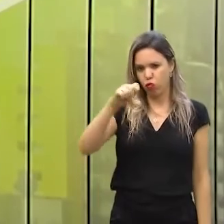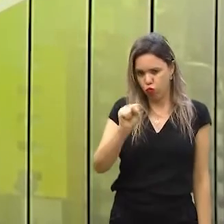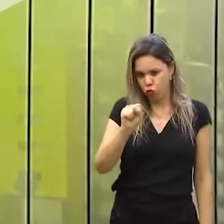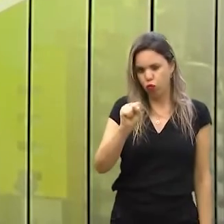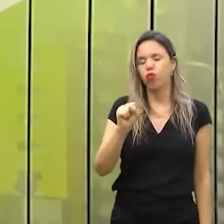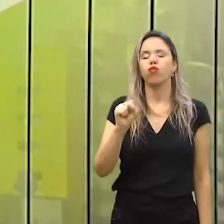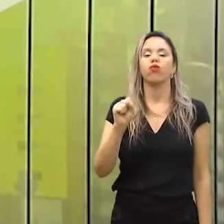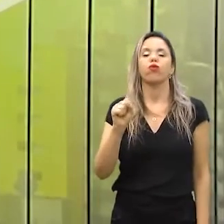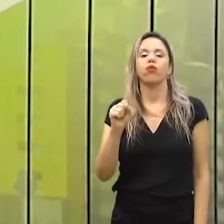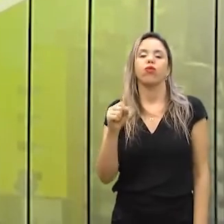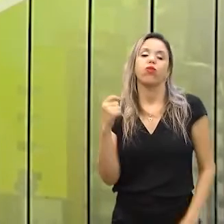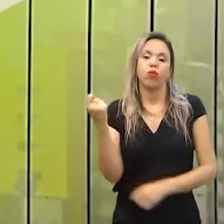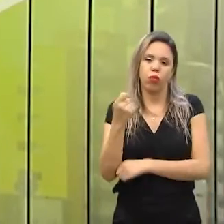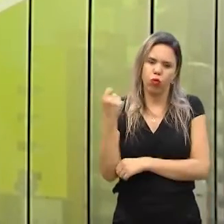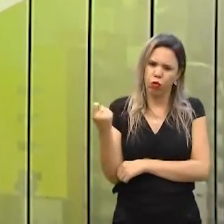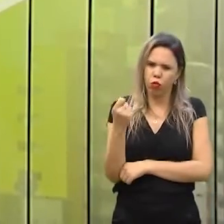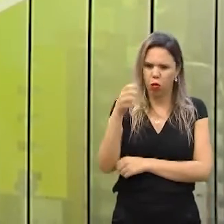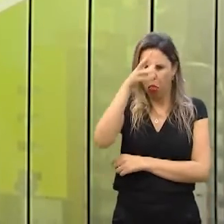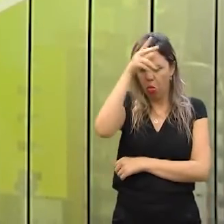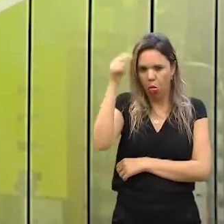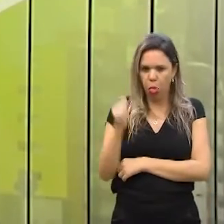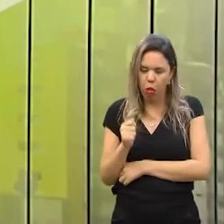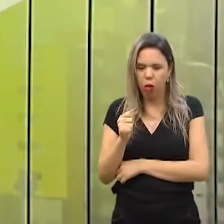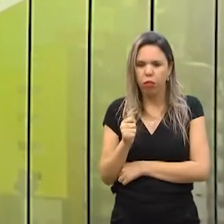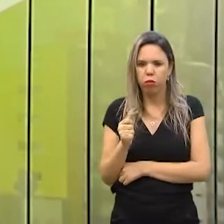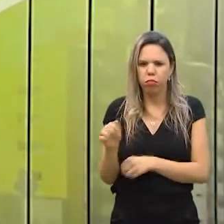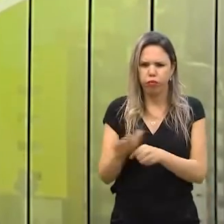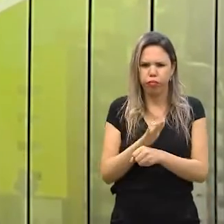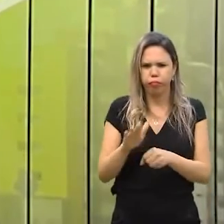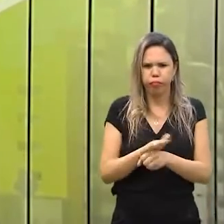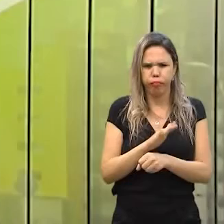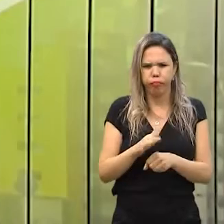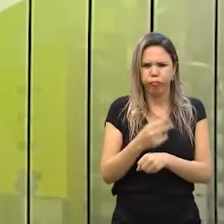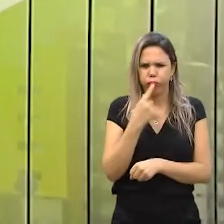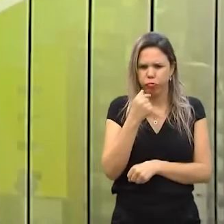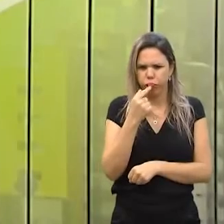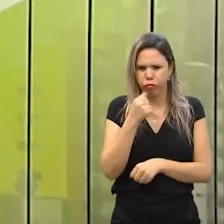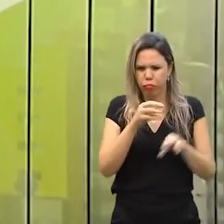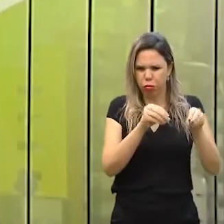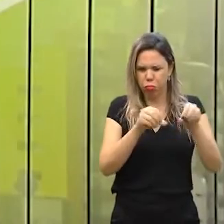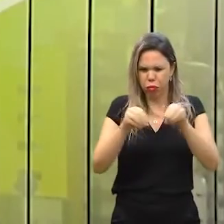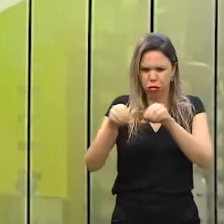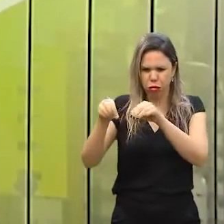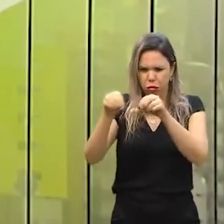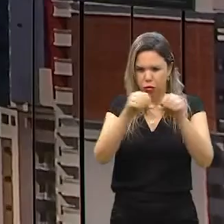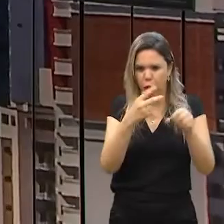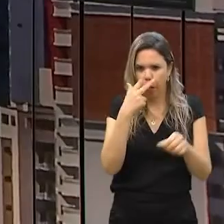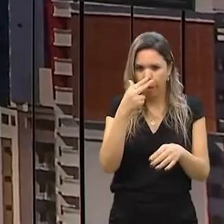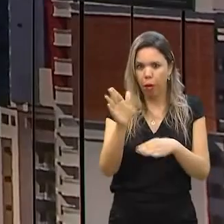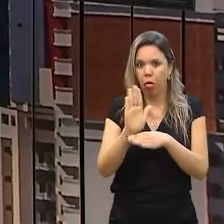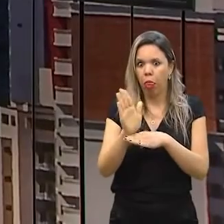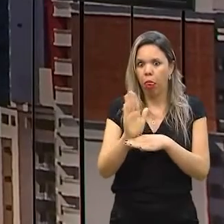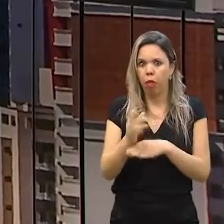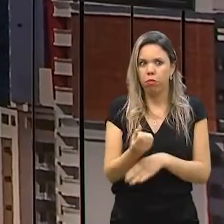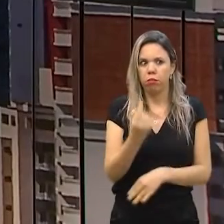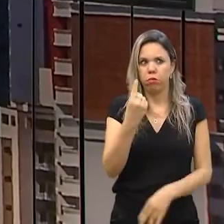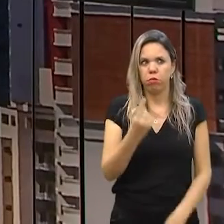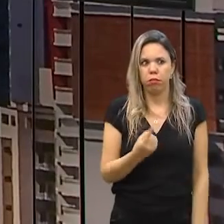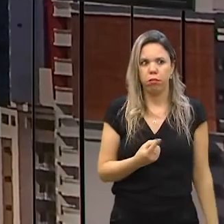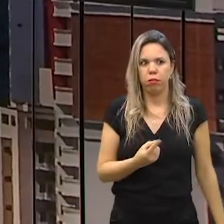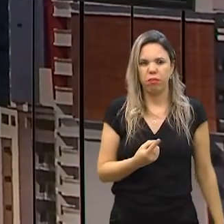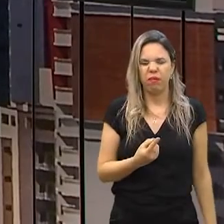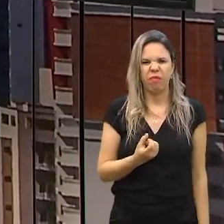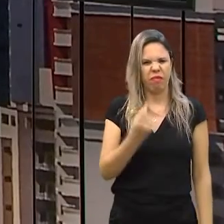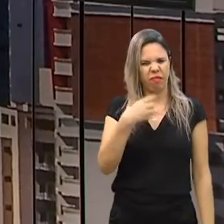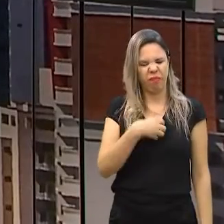foi engolida pela areia e ficou até num tom avermelhado, parece coisa de cinema. Muito